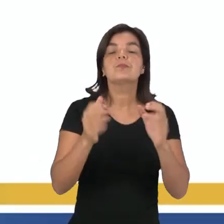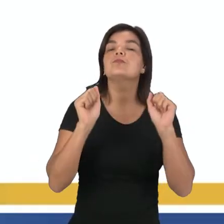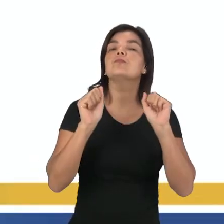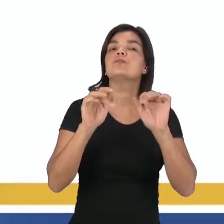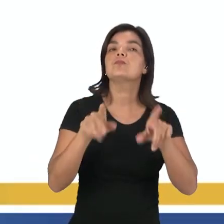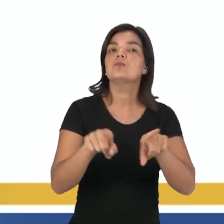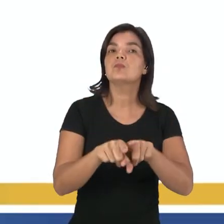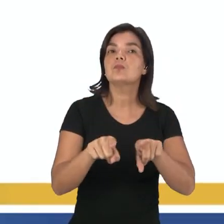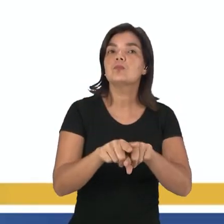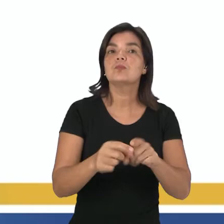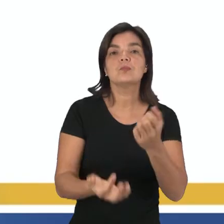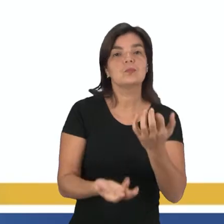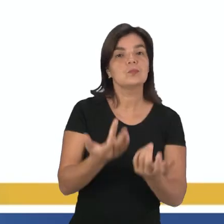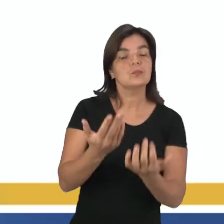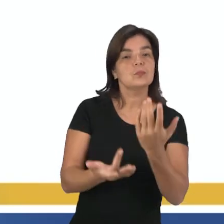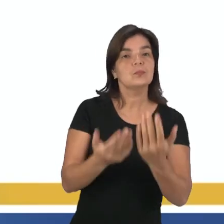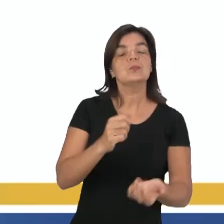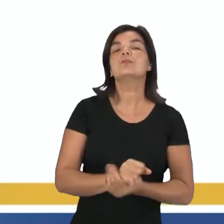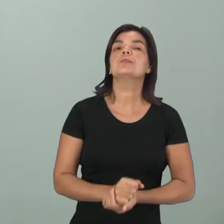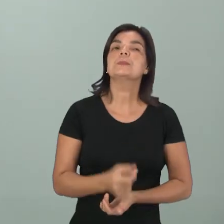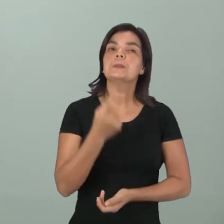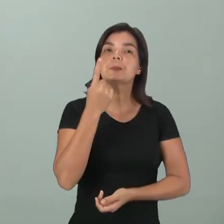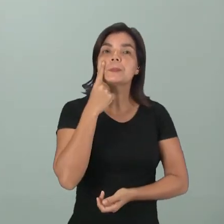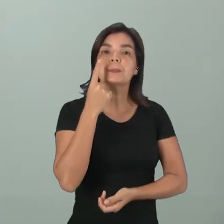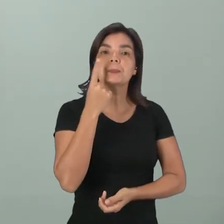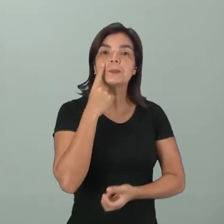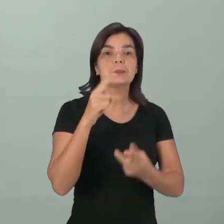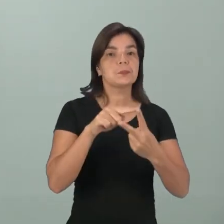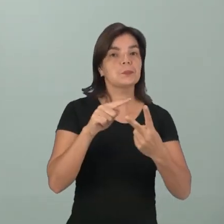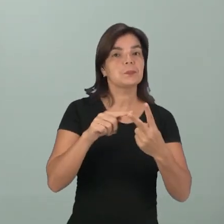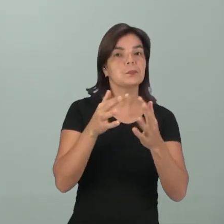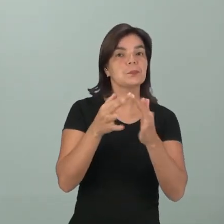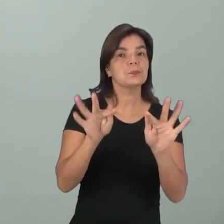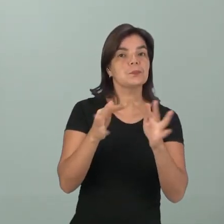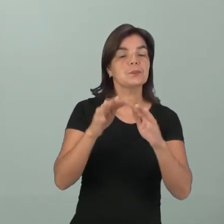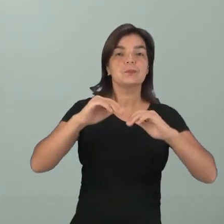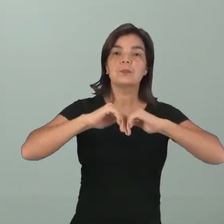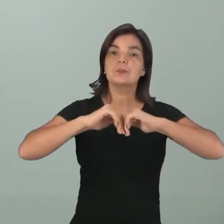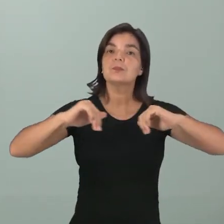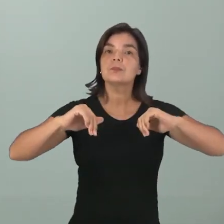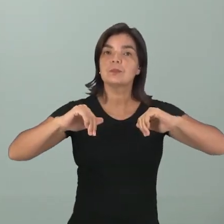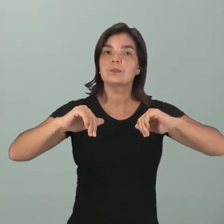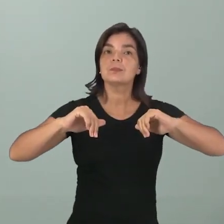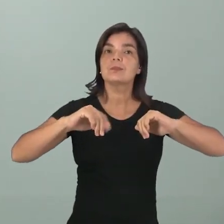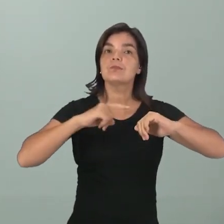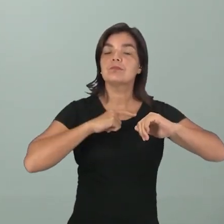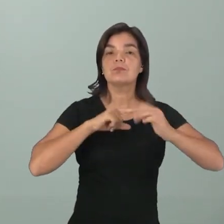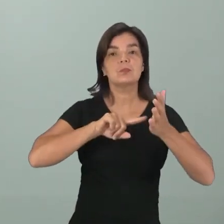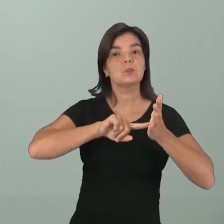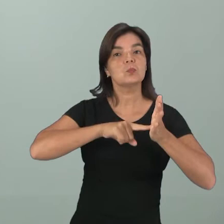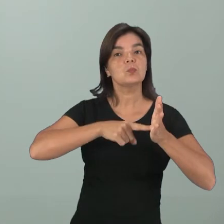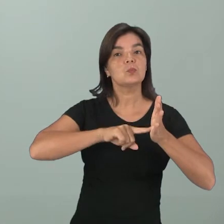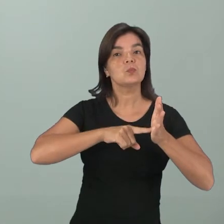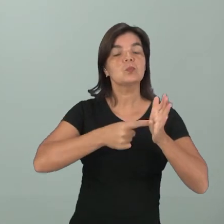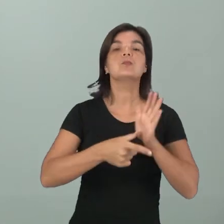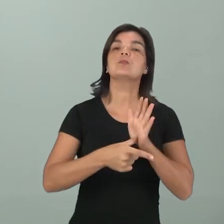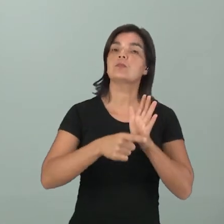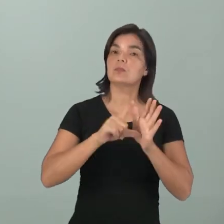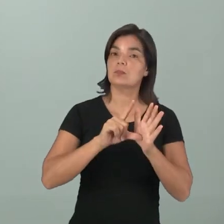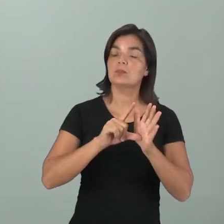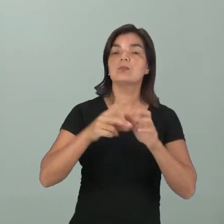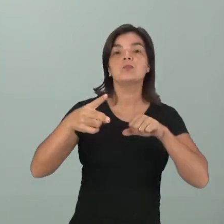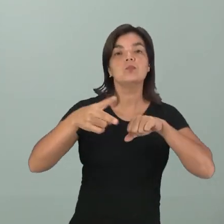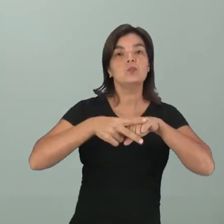jogadas. Houve um incêndio. Gente, observem que essas duas frases estão separadas. Tem um ponto antes da